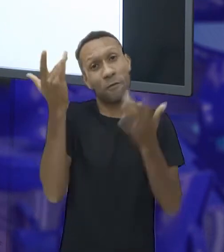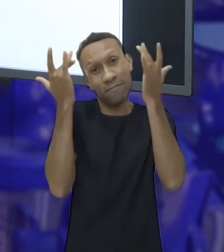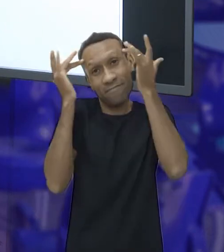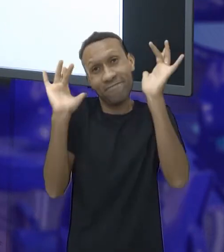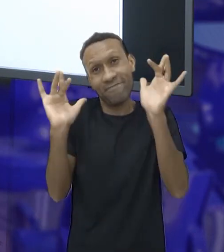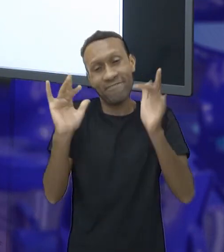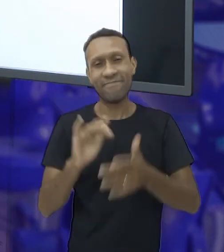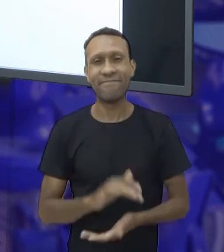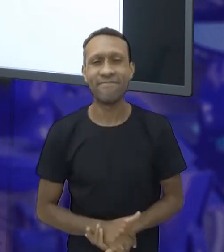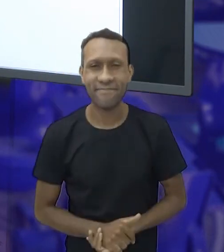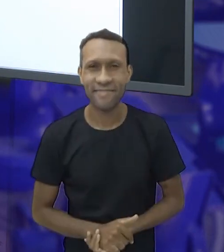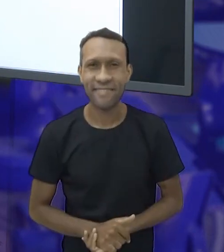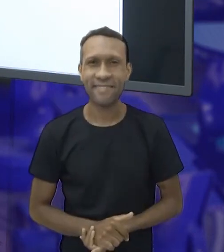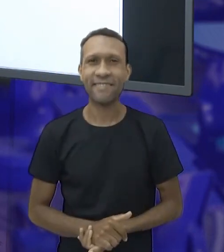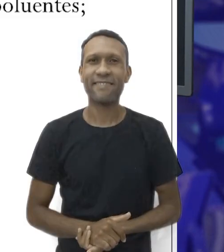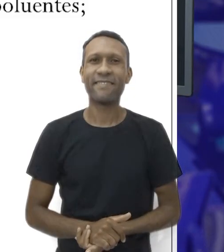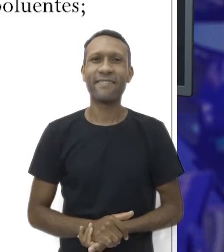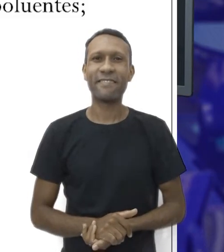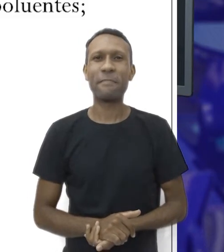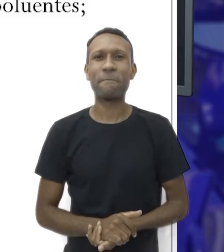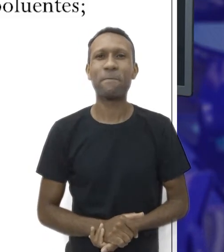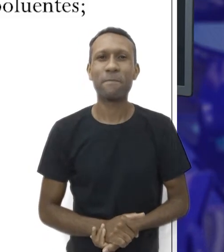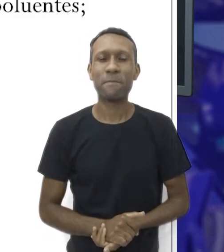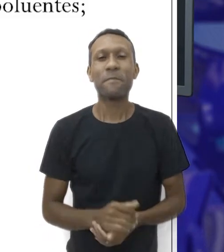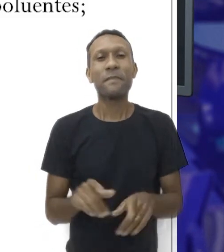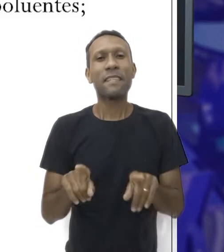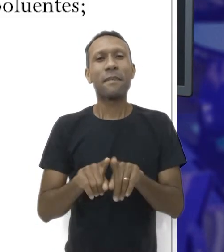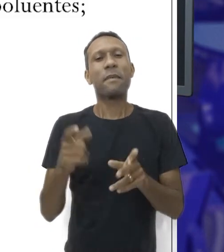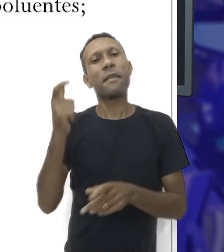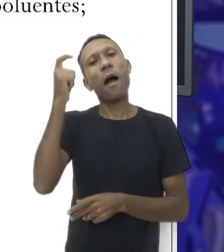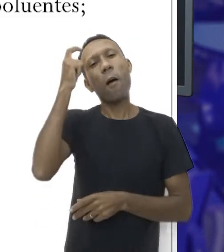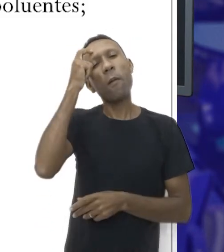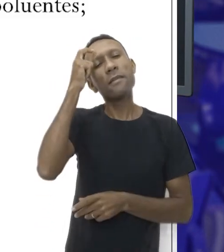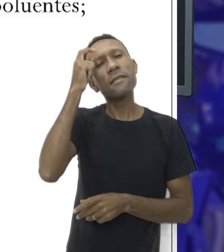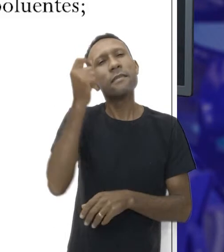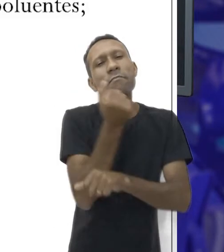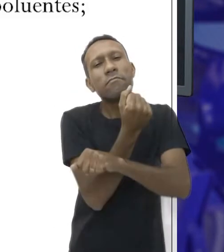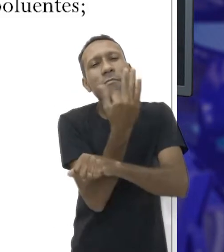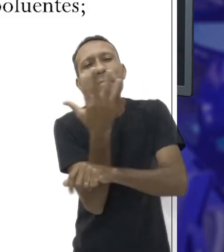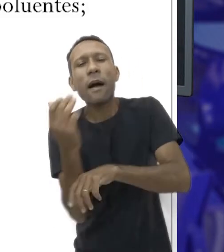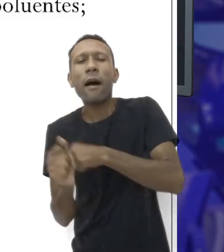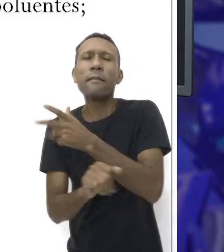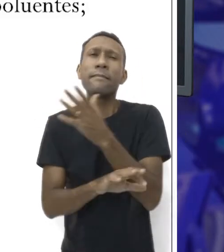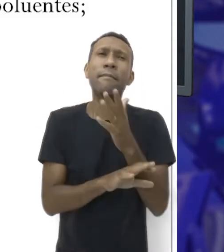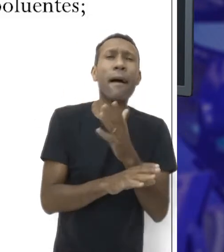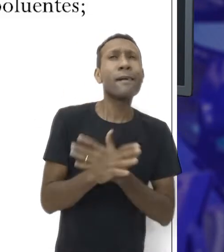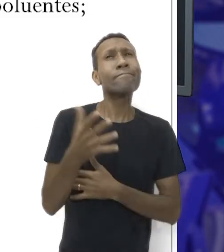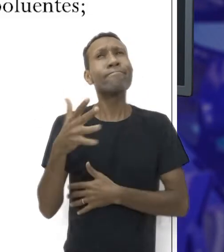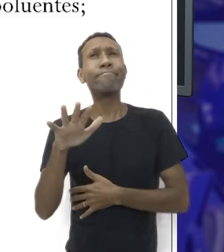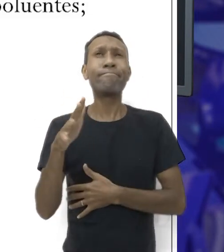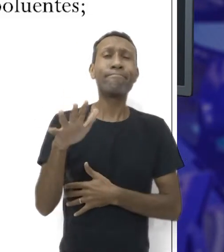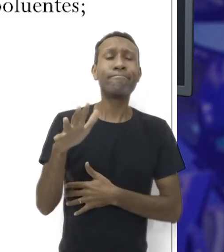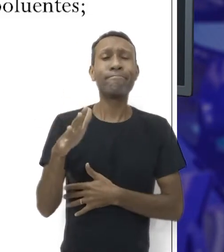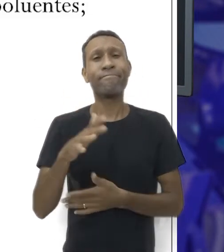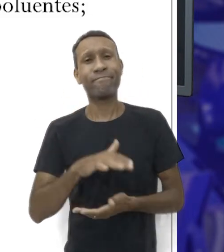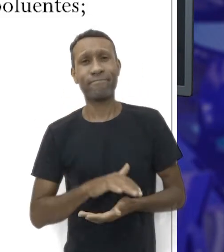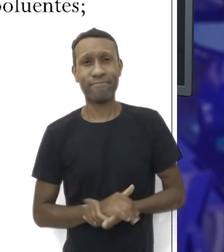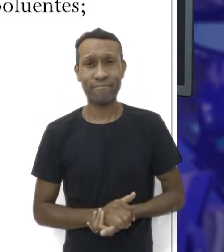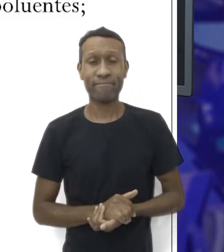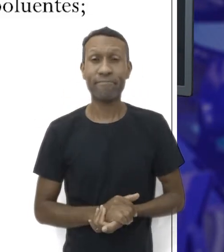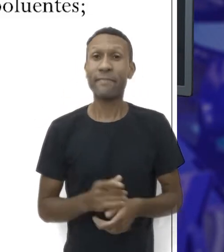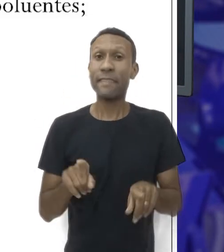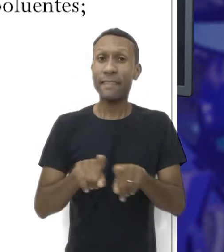futurologia, beleza? Aumento dessa consciência ambiental, eu fico meio cabreiro, mas tudo bem. Consolidação do